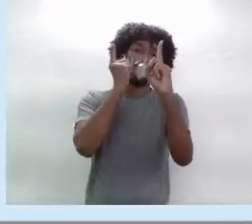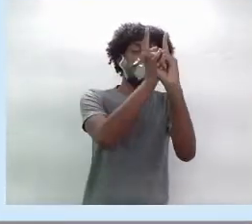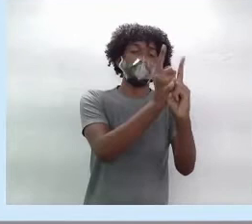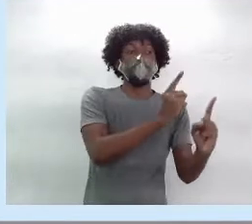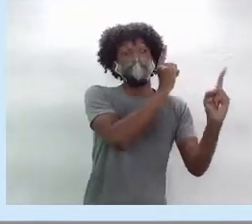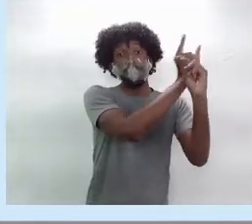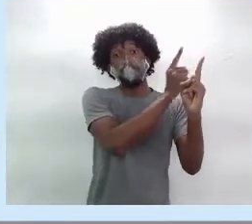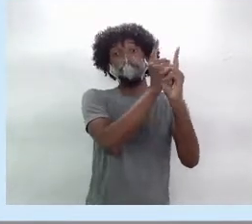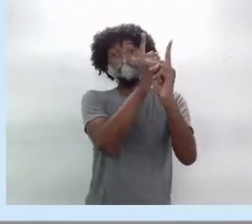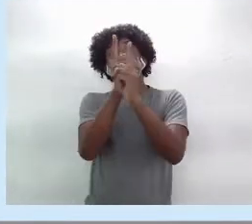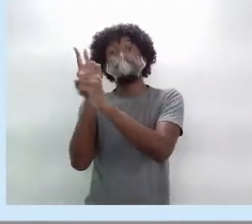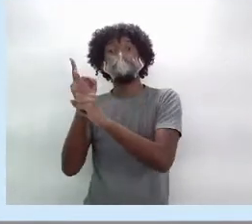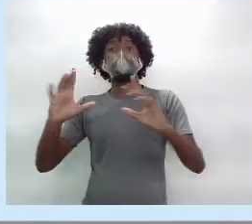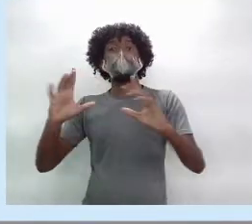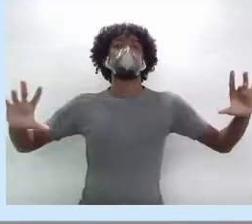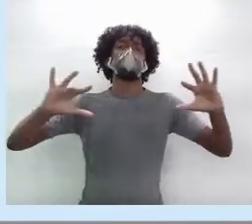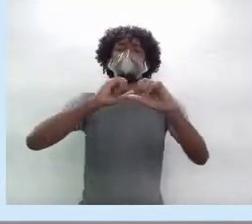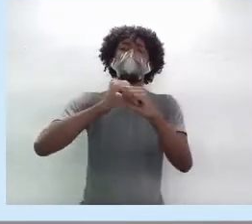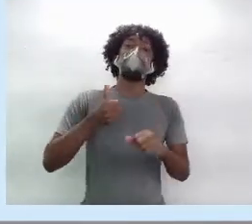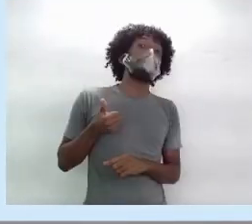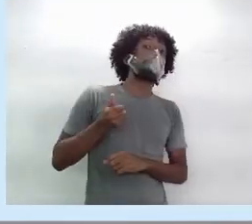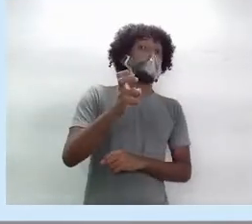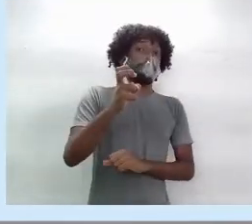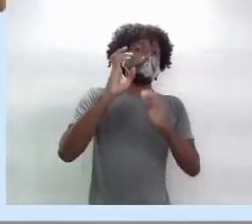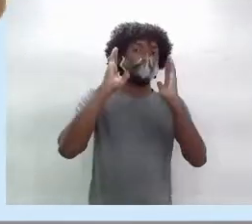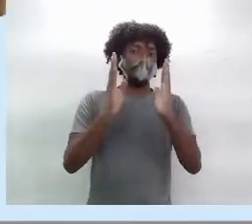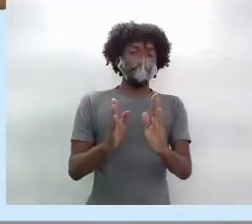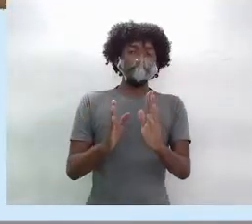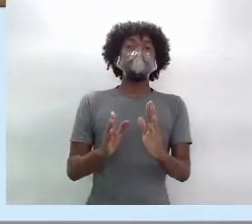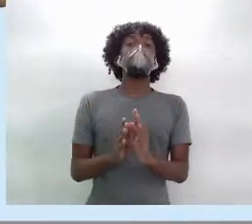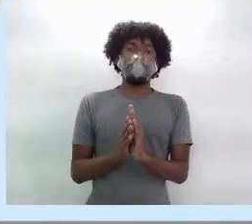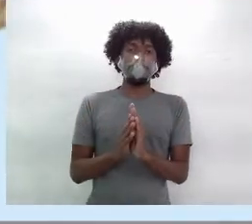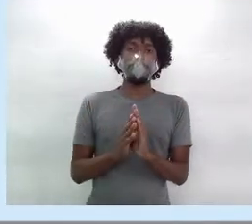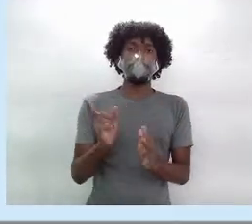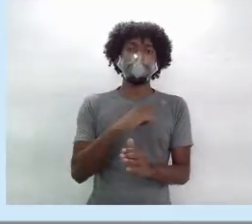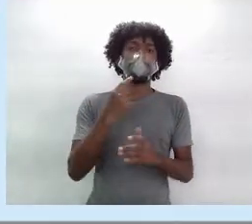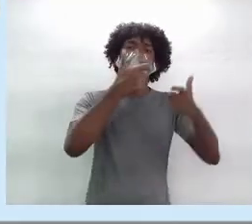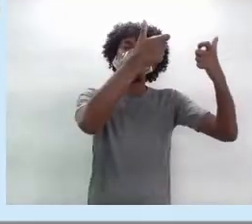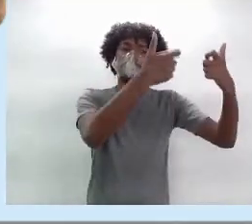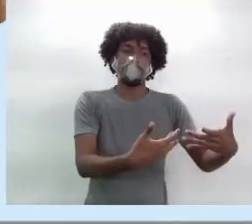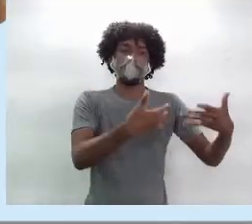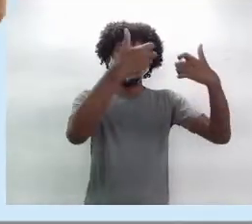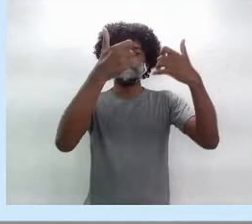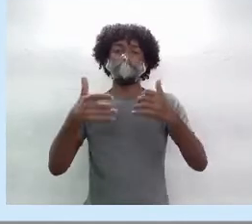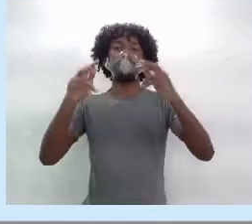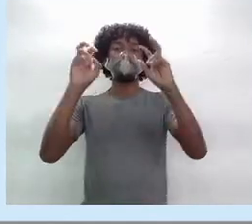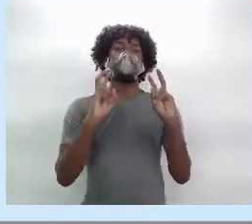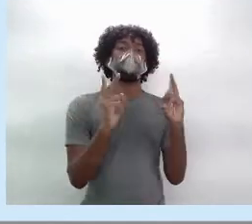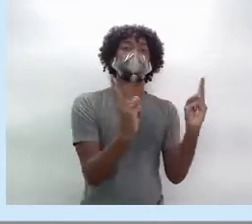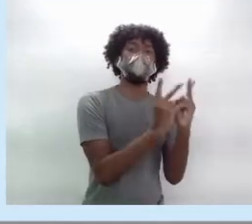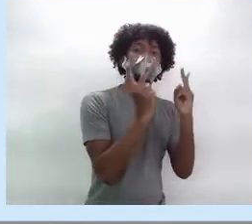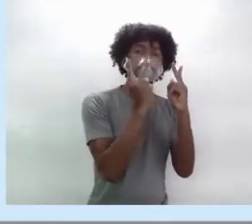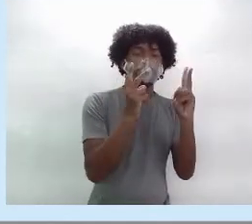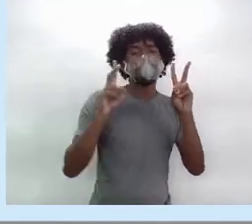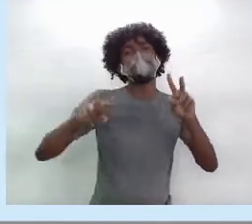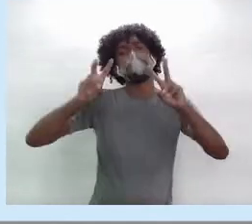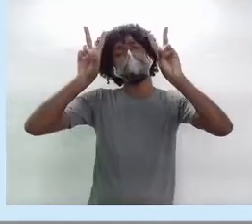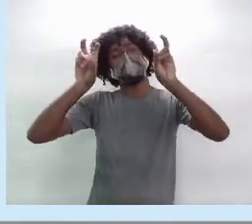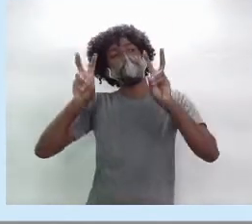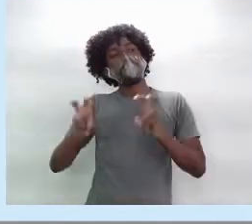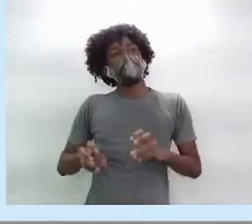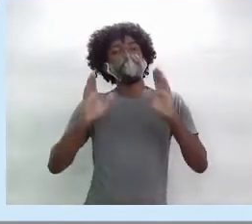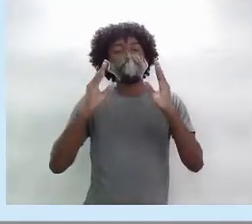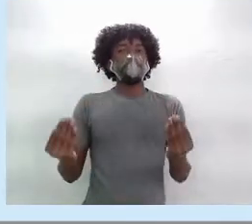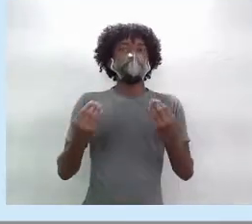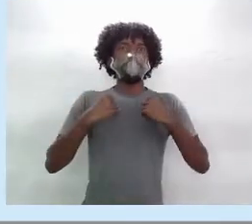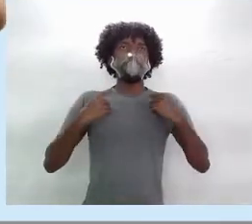15 encontros. Nesses 15 encontros, falamos justamente desses valores, desses temas tão caros,